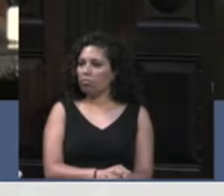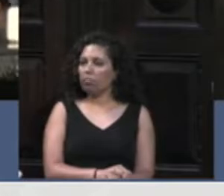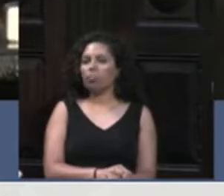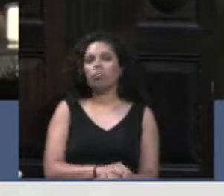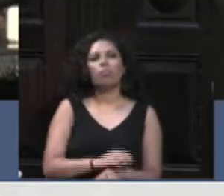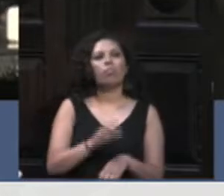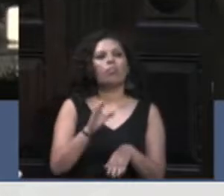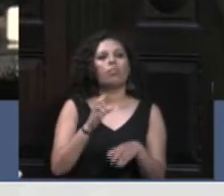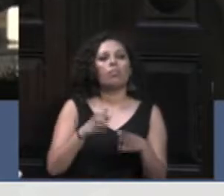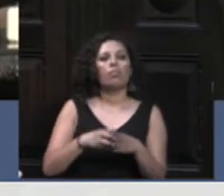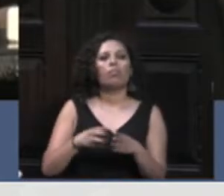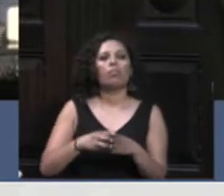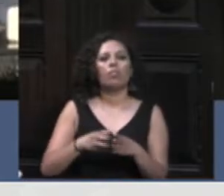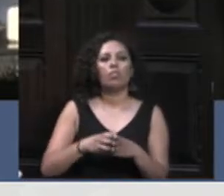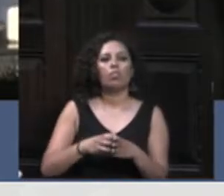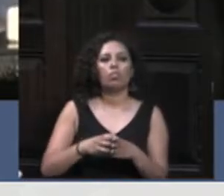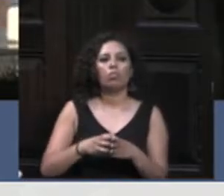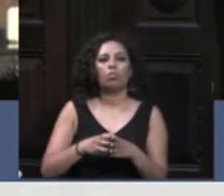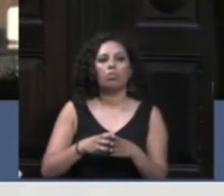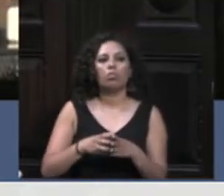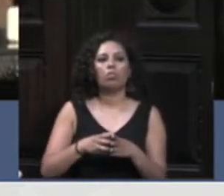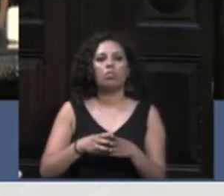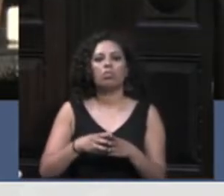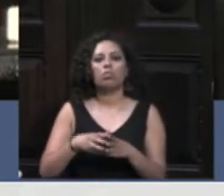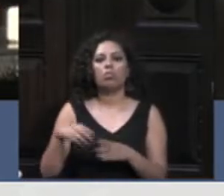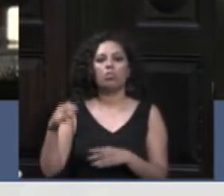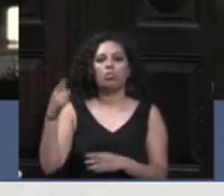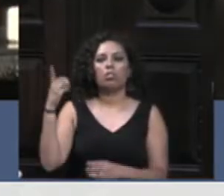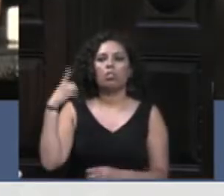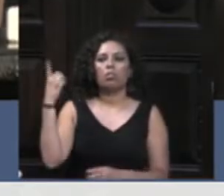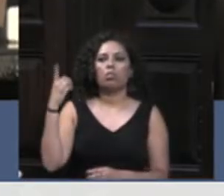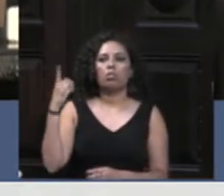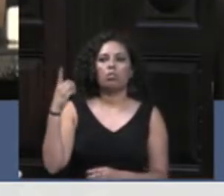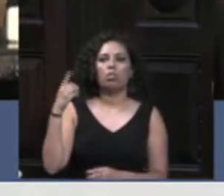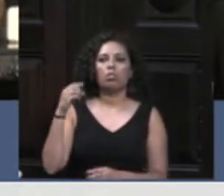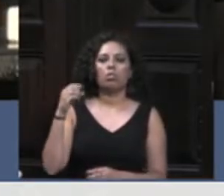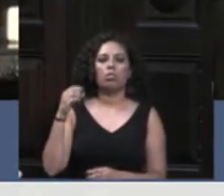Pela Comissão de Servidores Públicos, deputado Nivaldo Mulim.